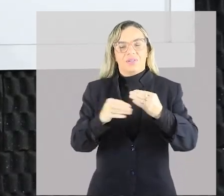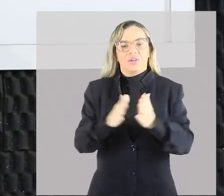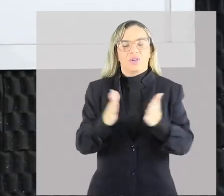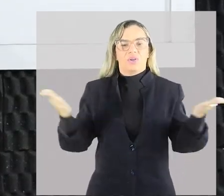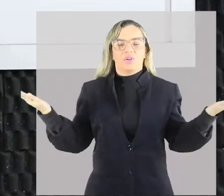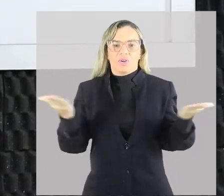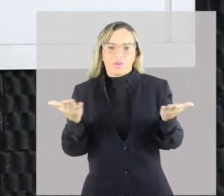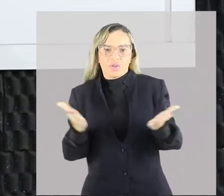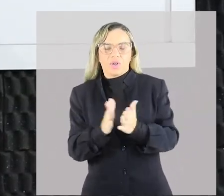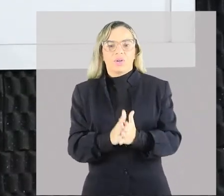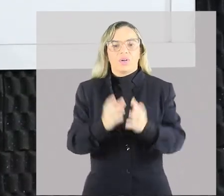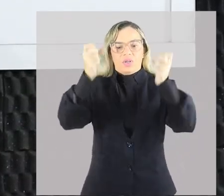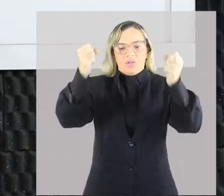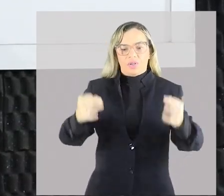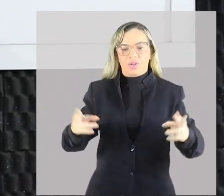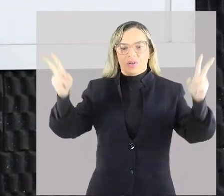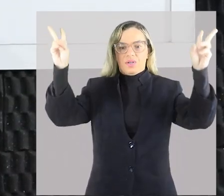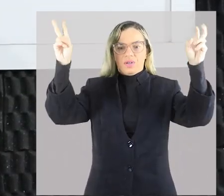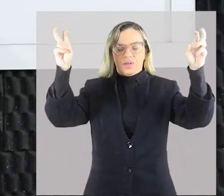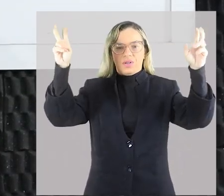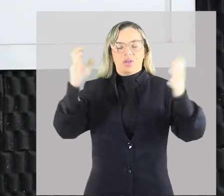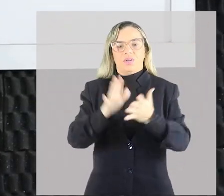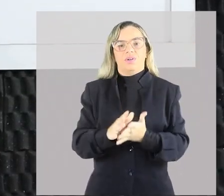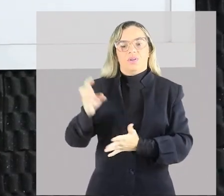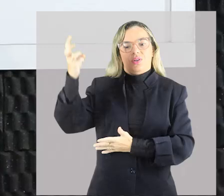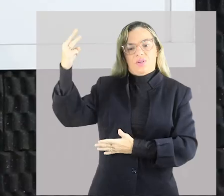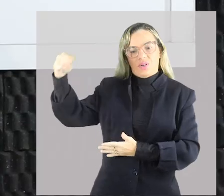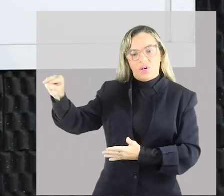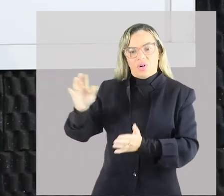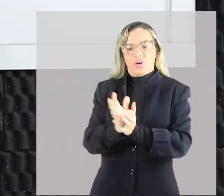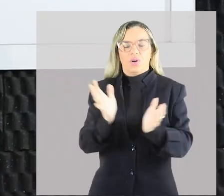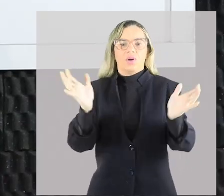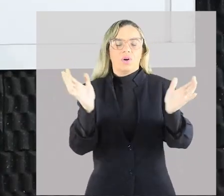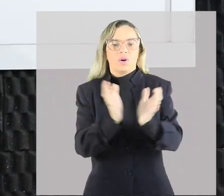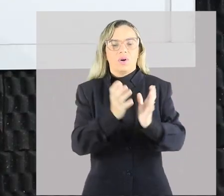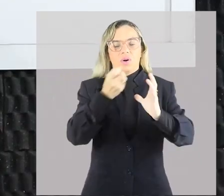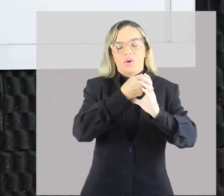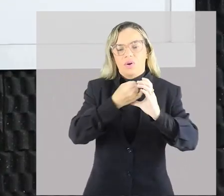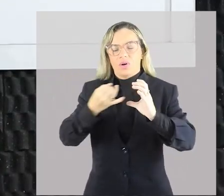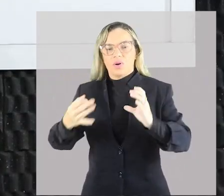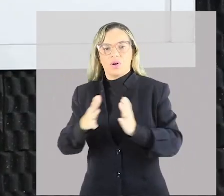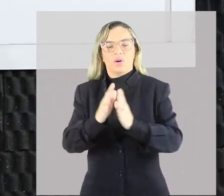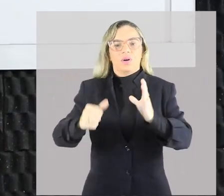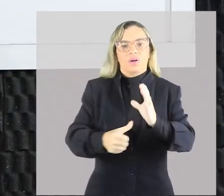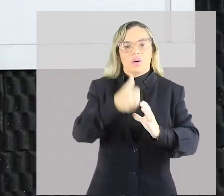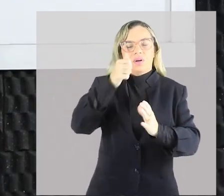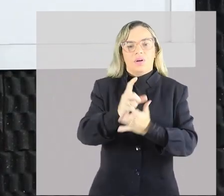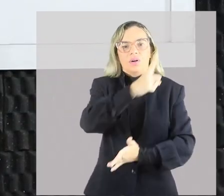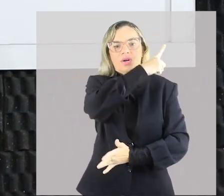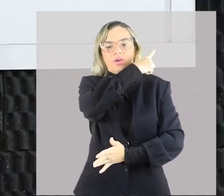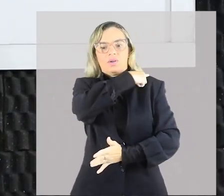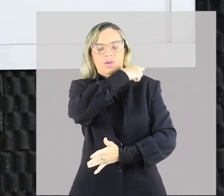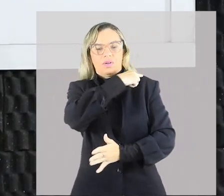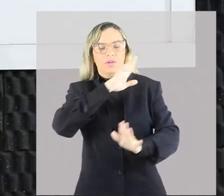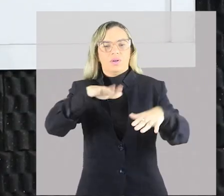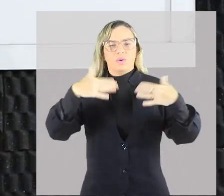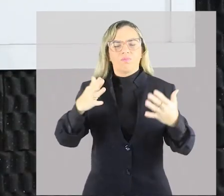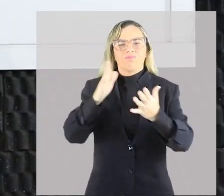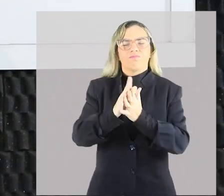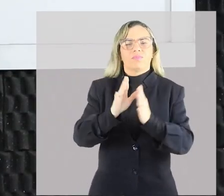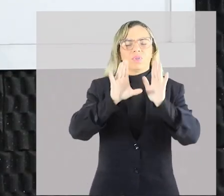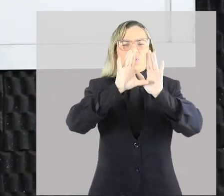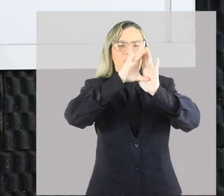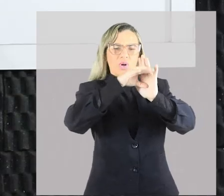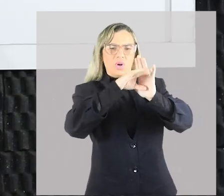Hoje a gente vai dar uma aula de matemática sobre conjunto, né? Primeiro conteúdo que a gente estuda lá na primeira série, uma noção